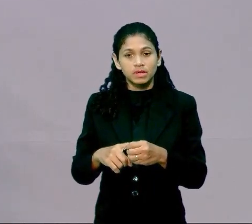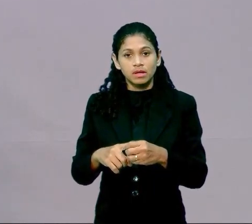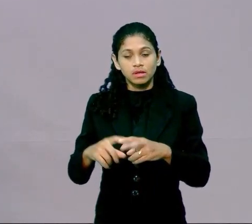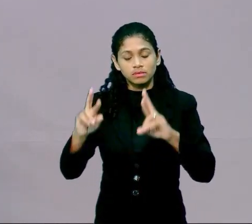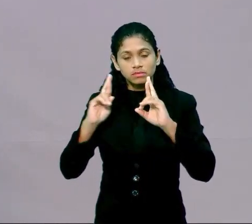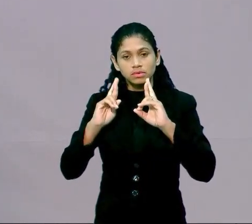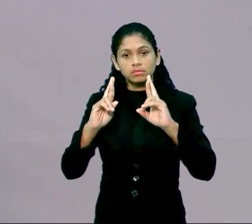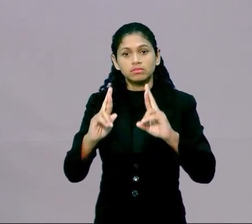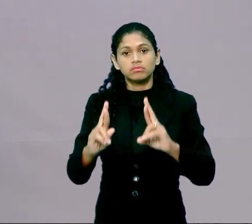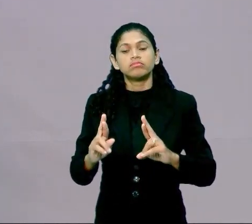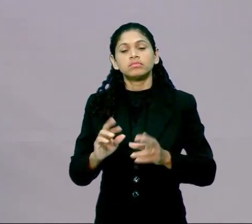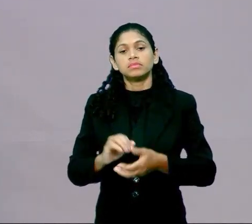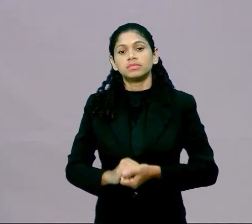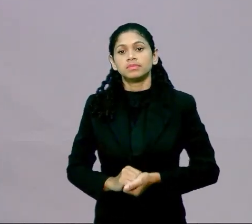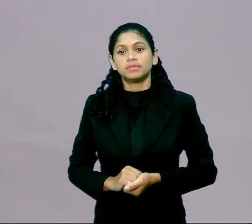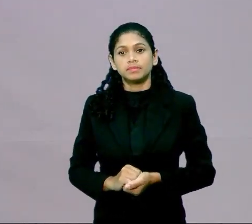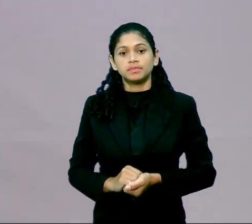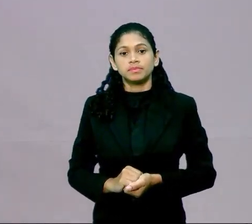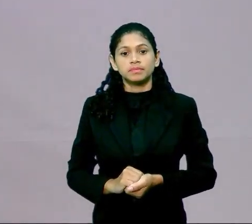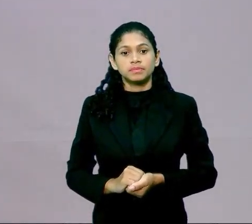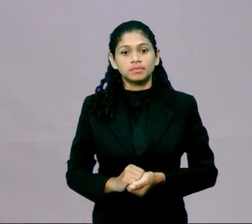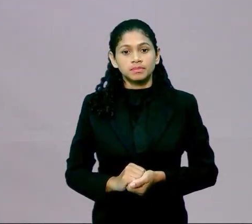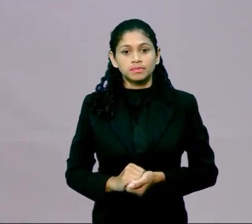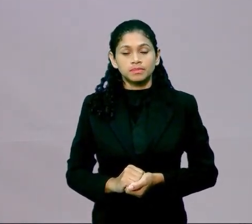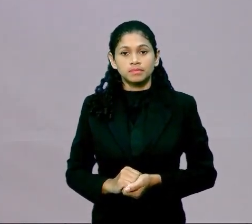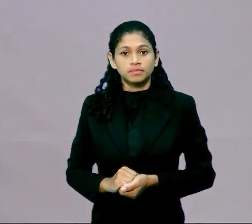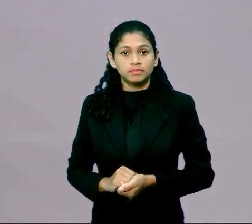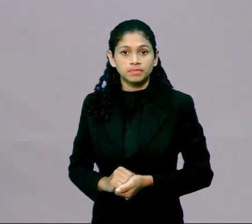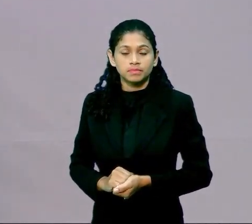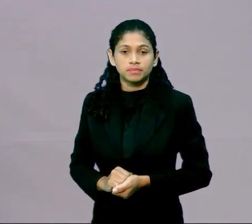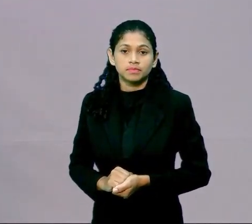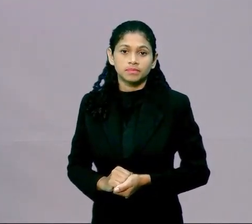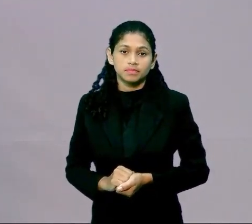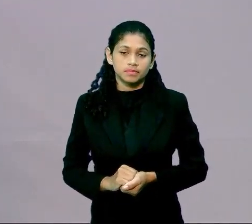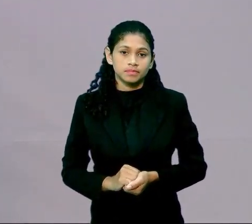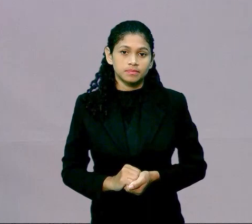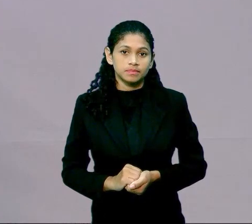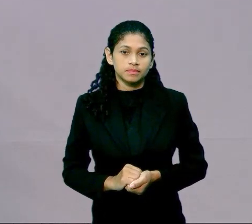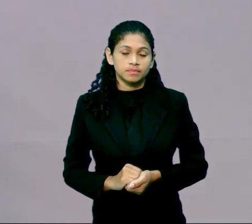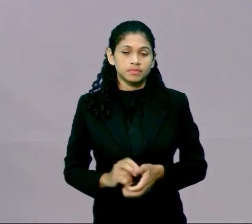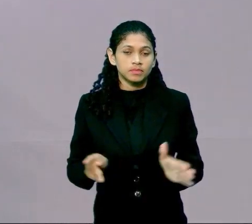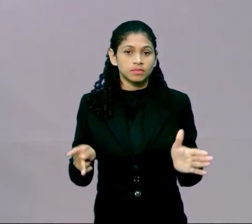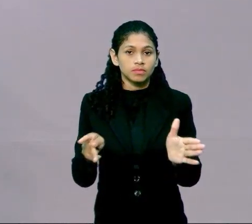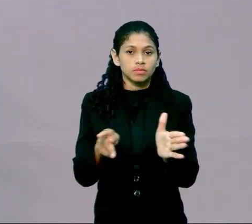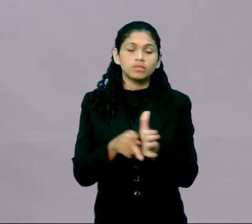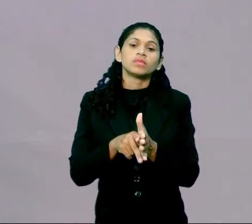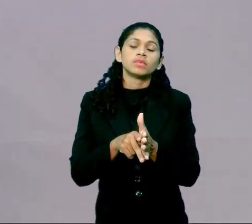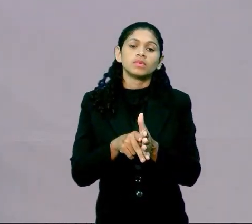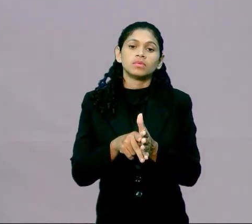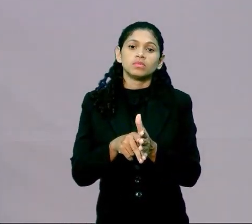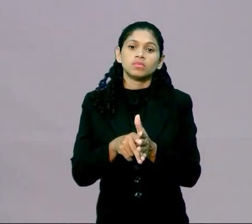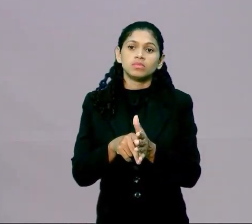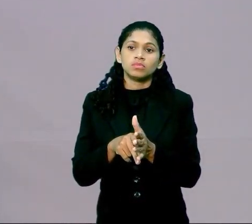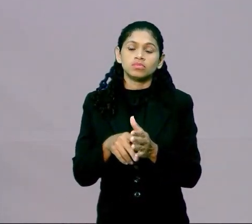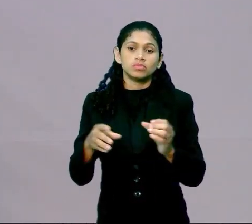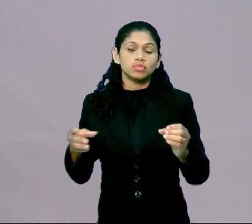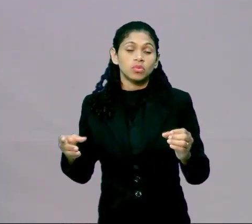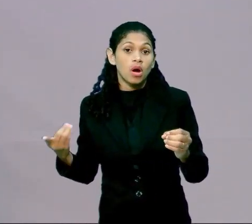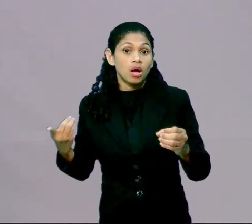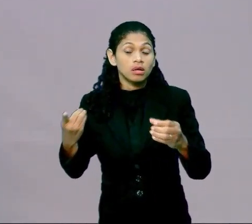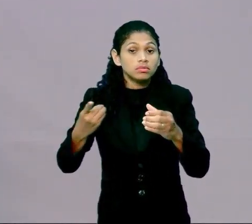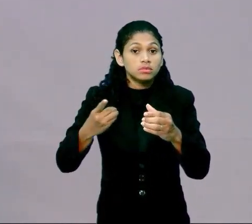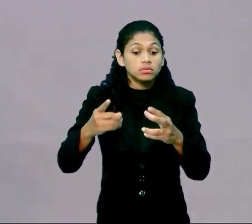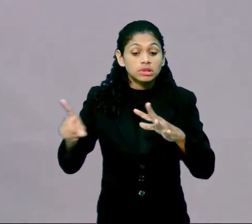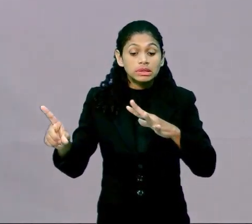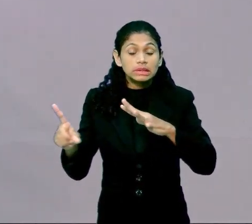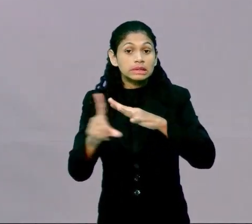dos direitos humanos também acaba contribuindo com isso, para o incremento de novas políticas públicas